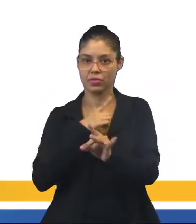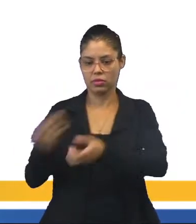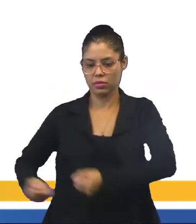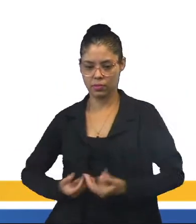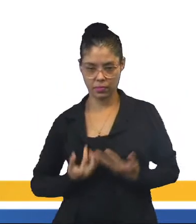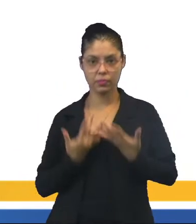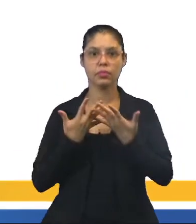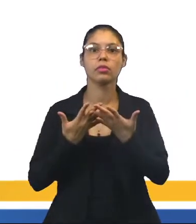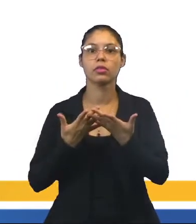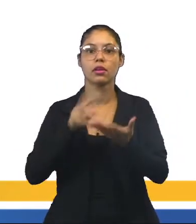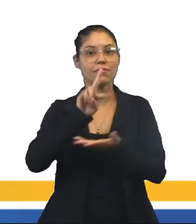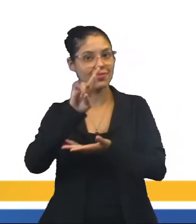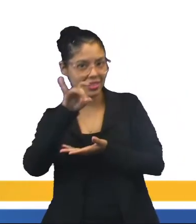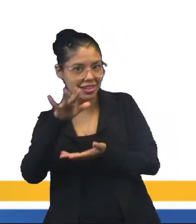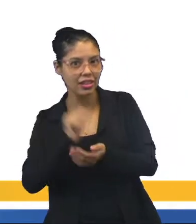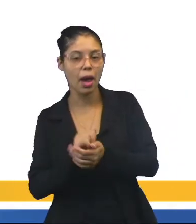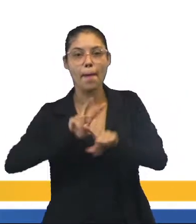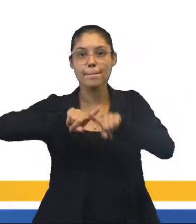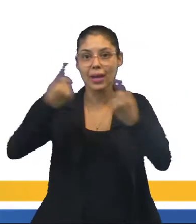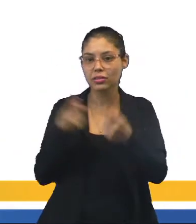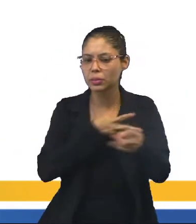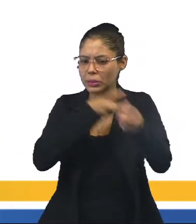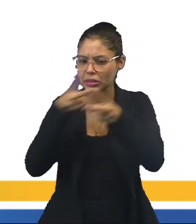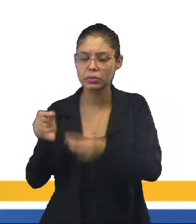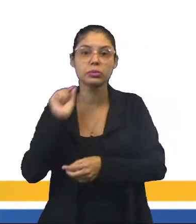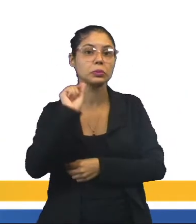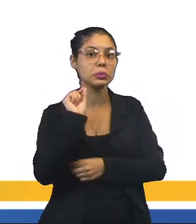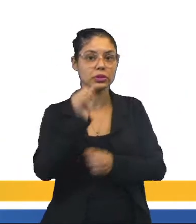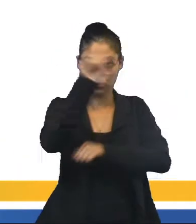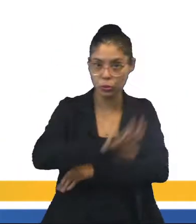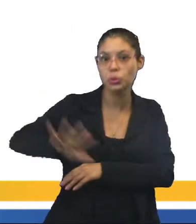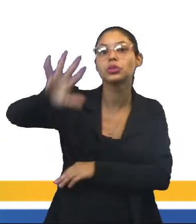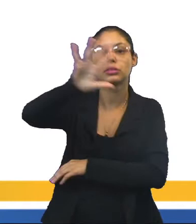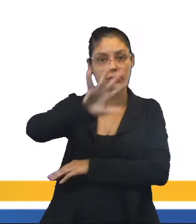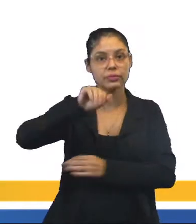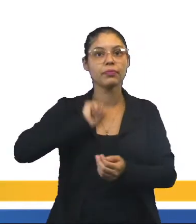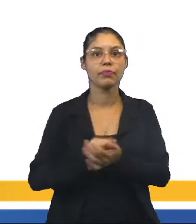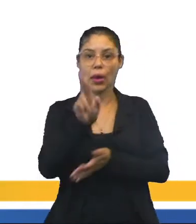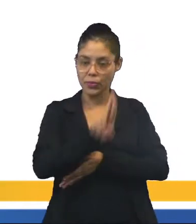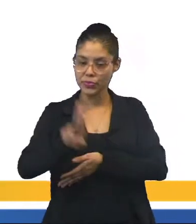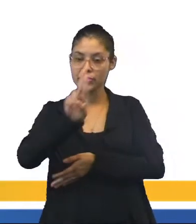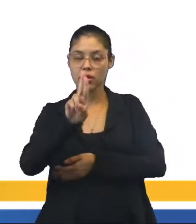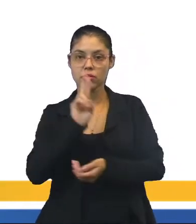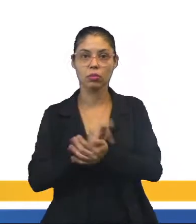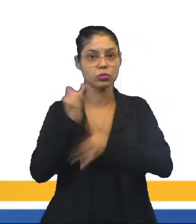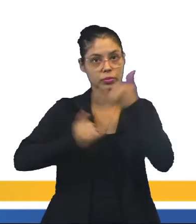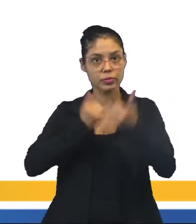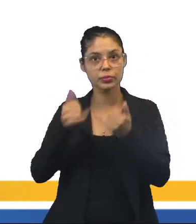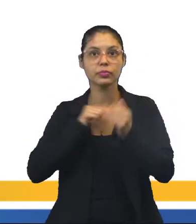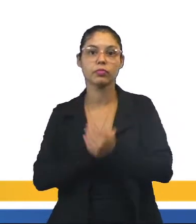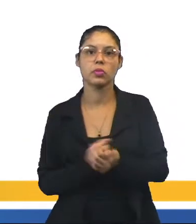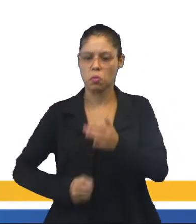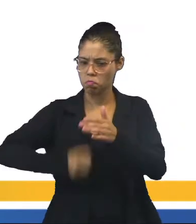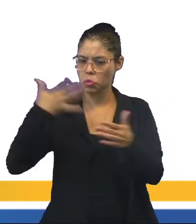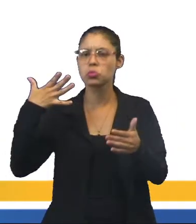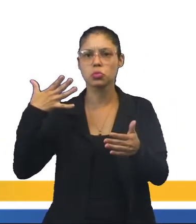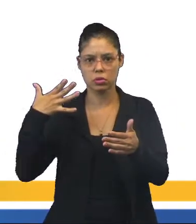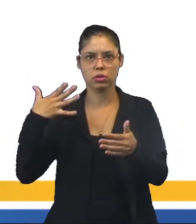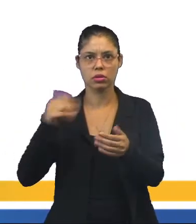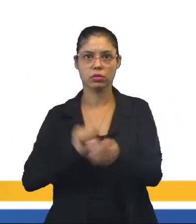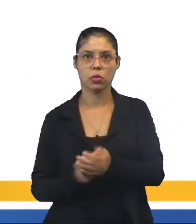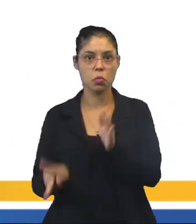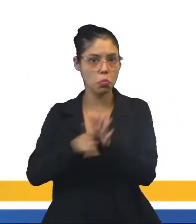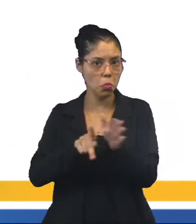estímulo varia, mas o que percebemos é que, em geral, a utilização do jogo é muito mais